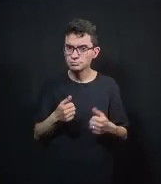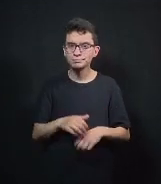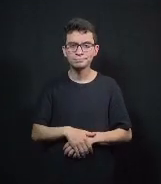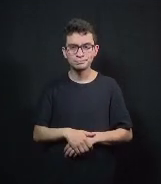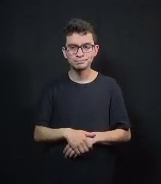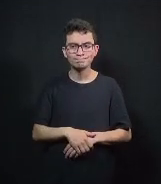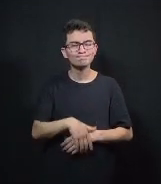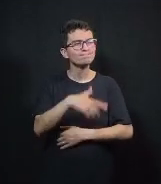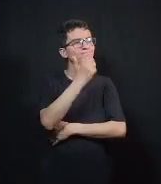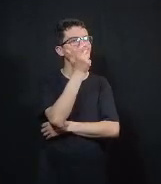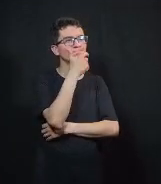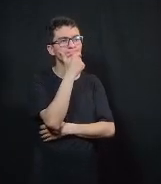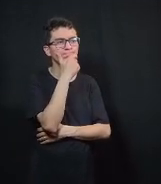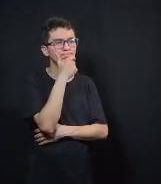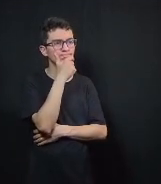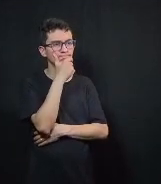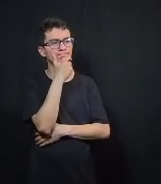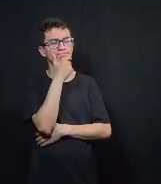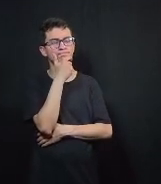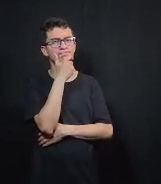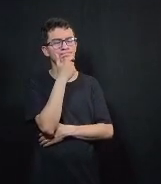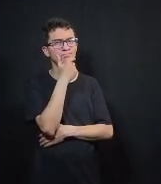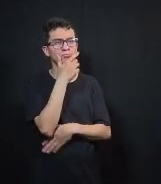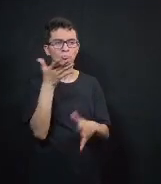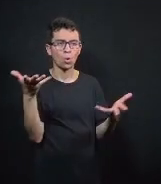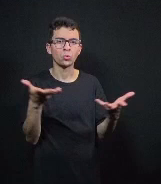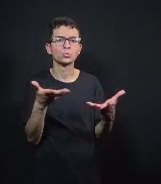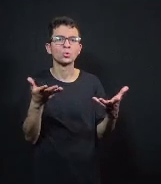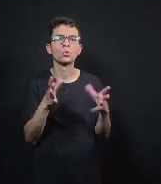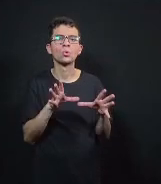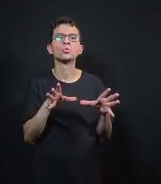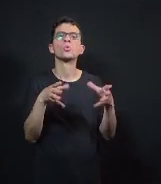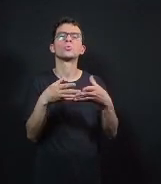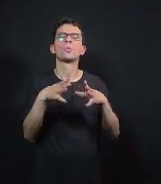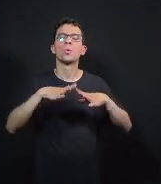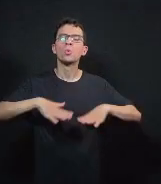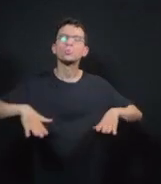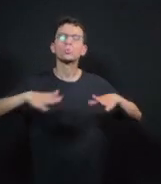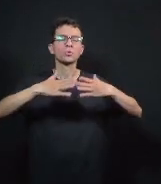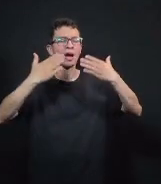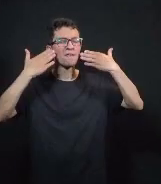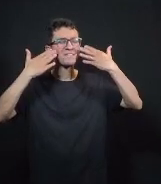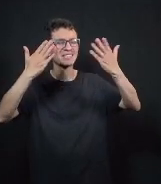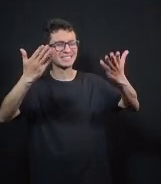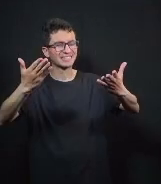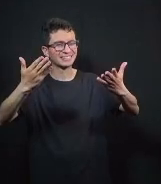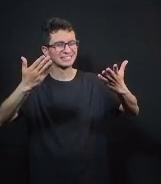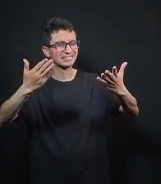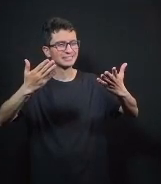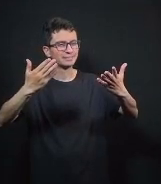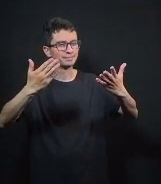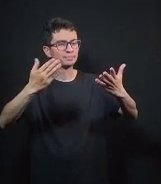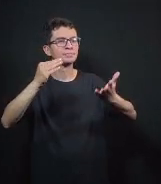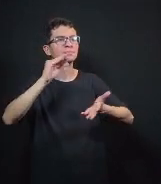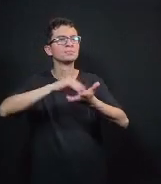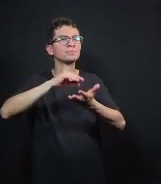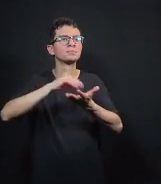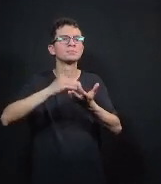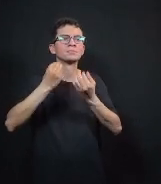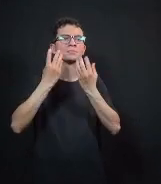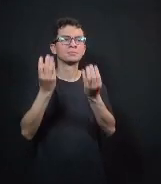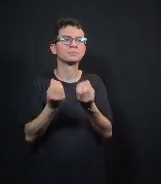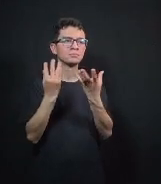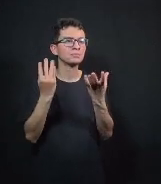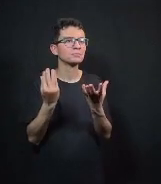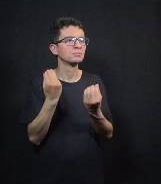Assim, hoje os grupos que fazem frente à desinformação, inclusive